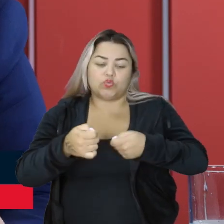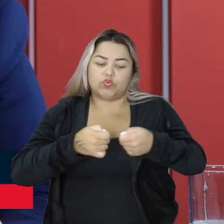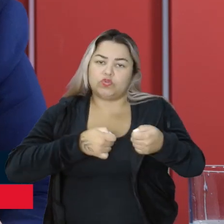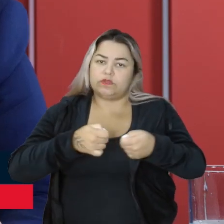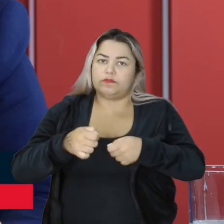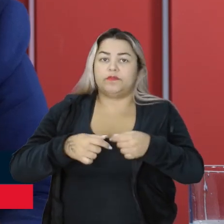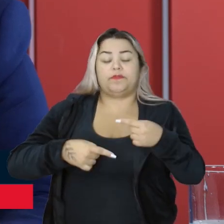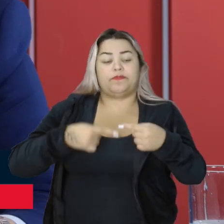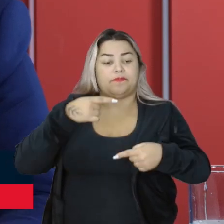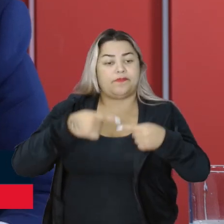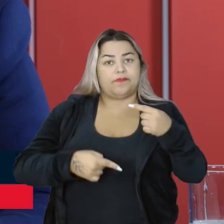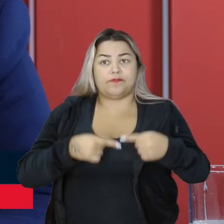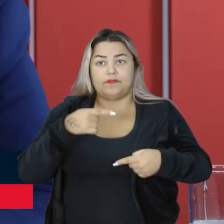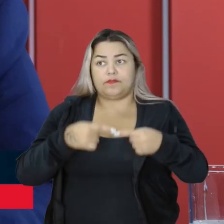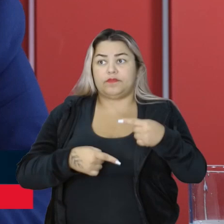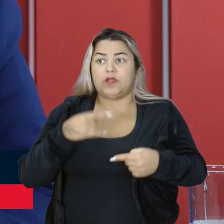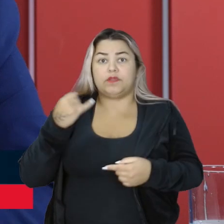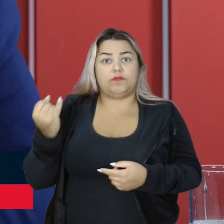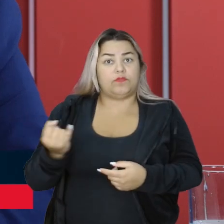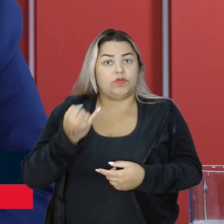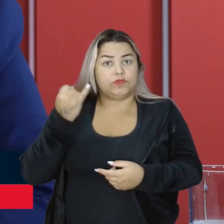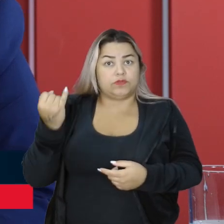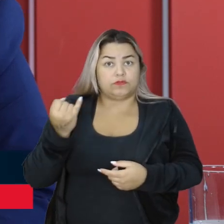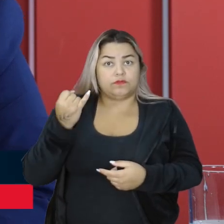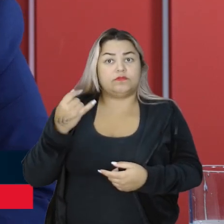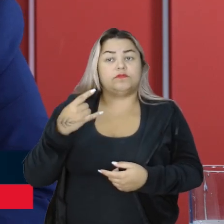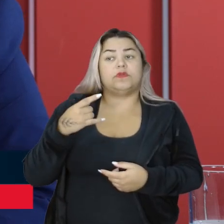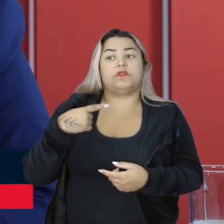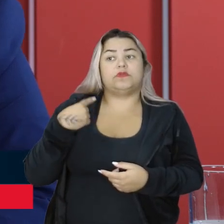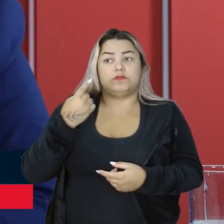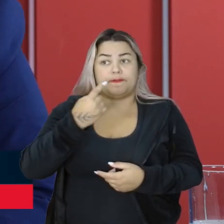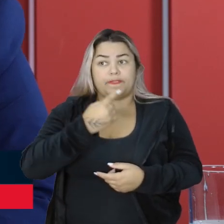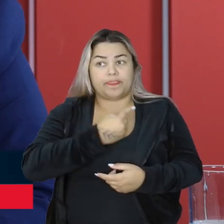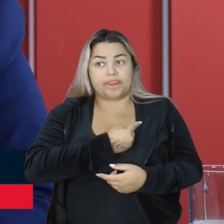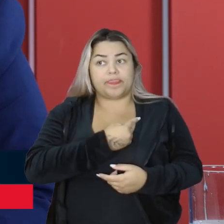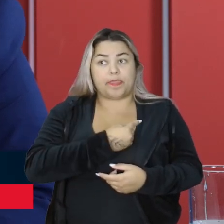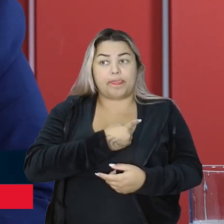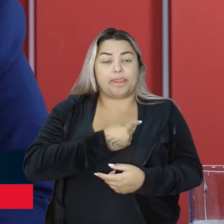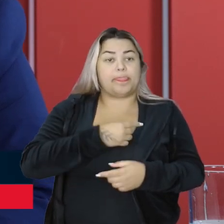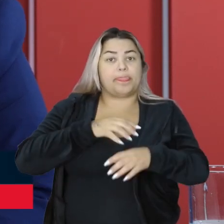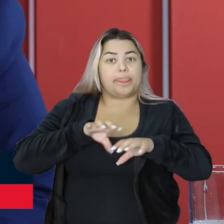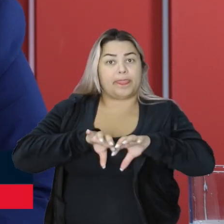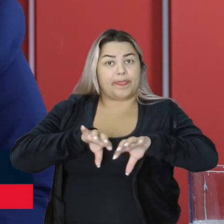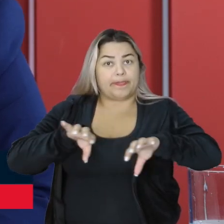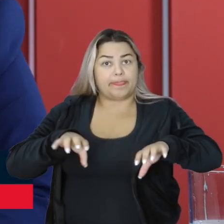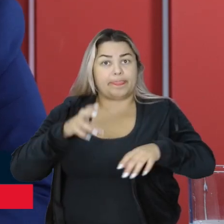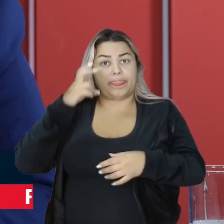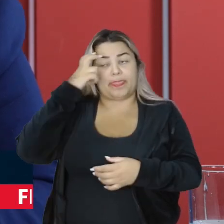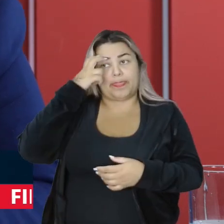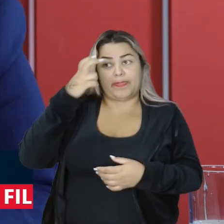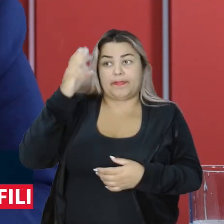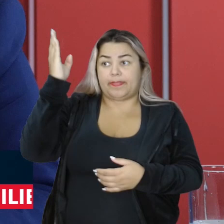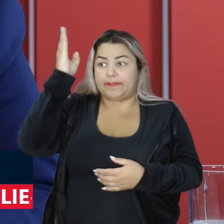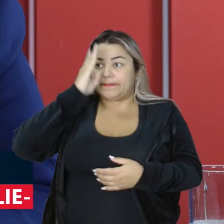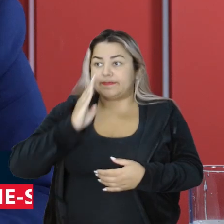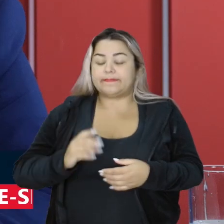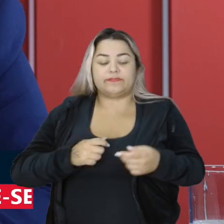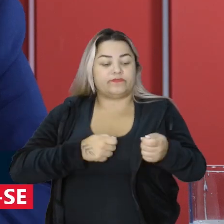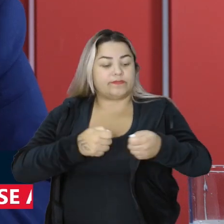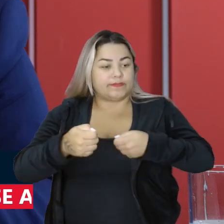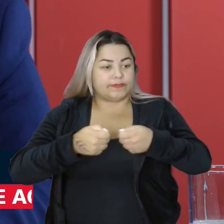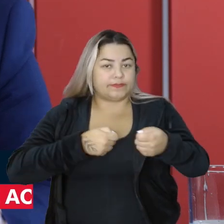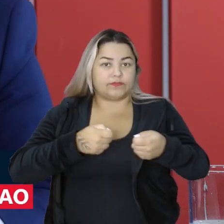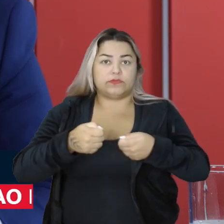de políticas que são importantíssimas para que a gente dê vida à produção cultural brasileira e articule, de